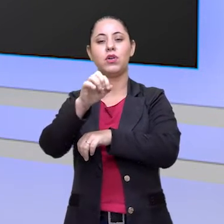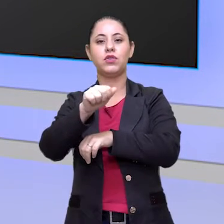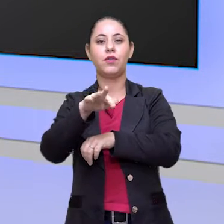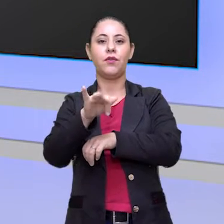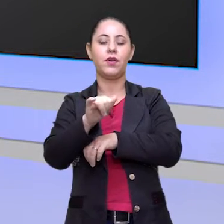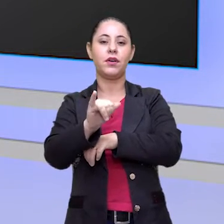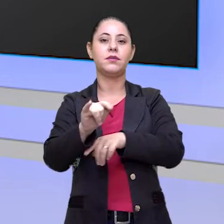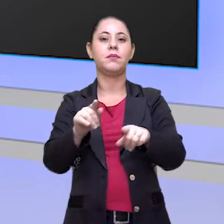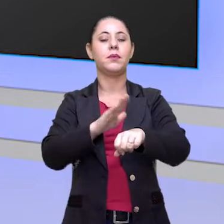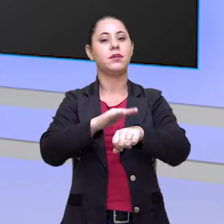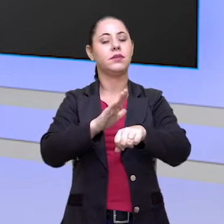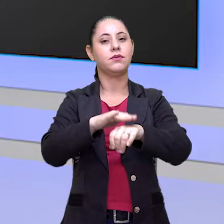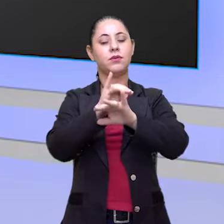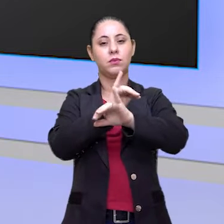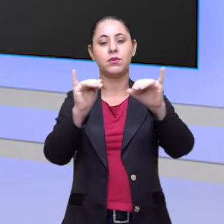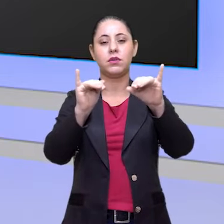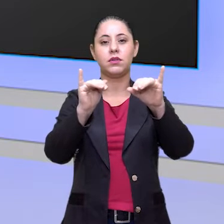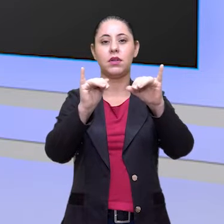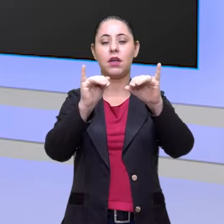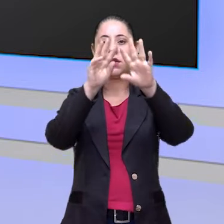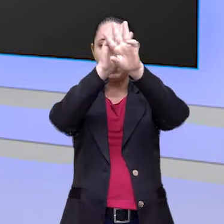Spotify. Mais informações no